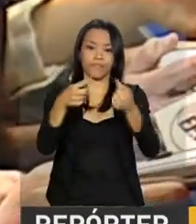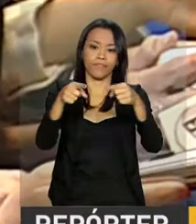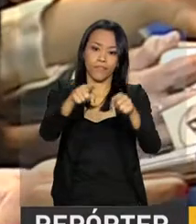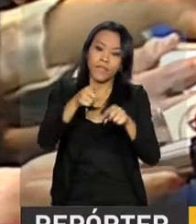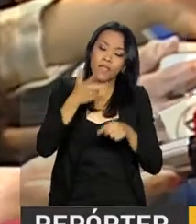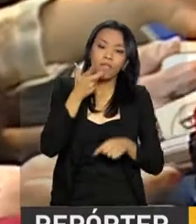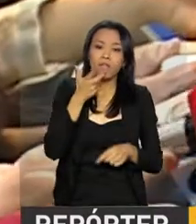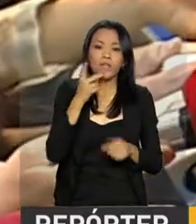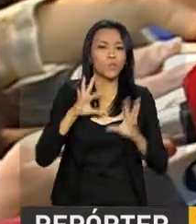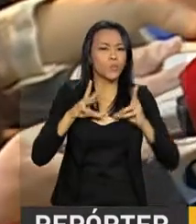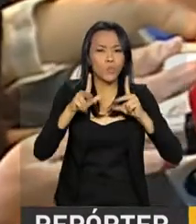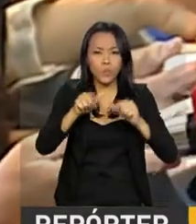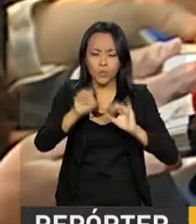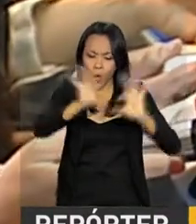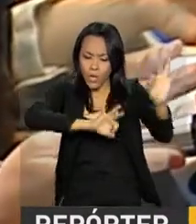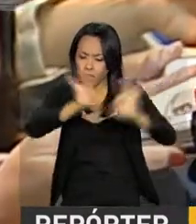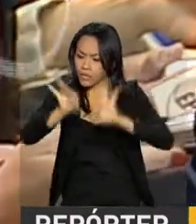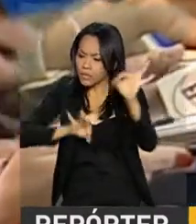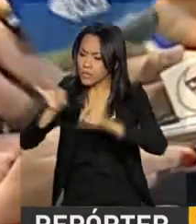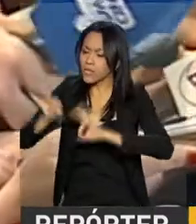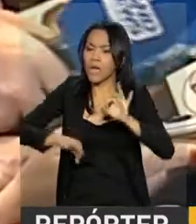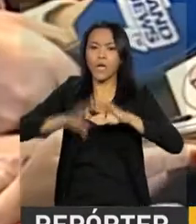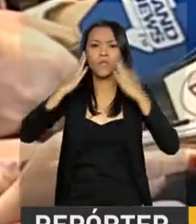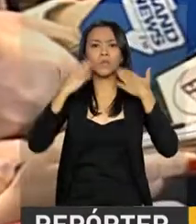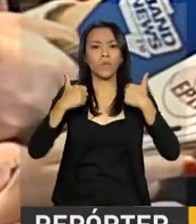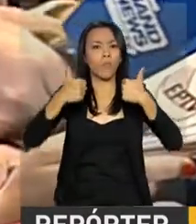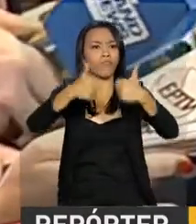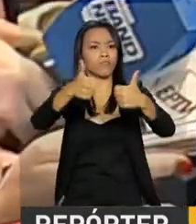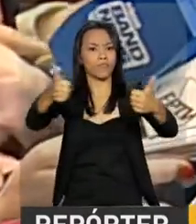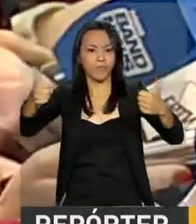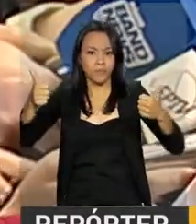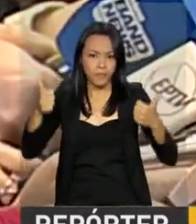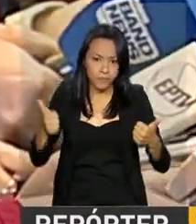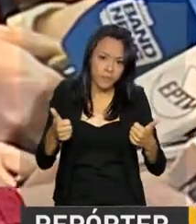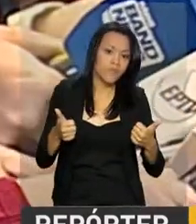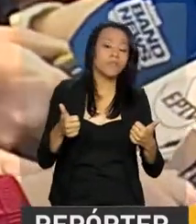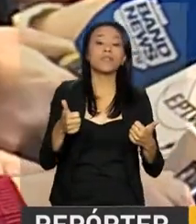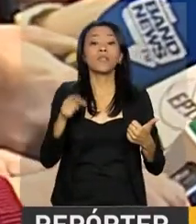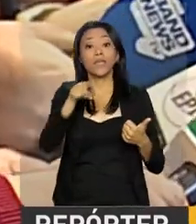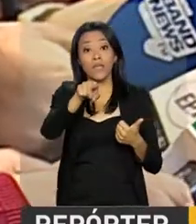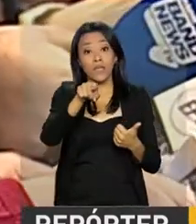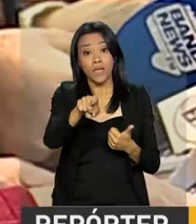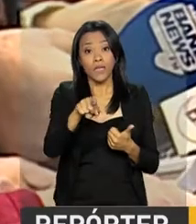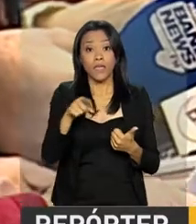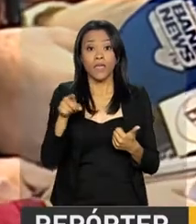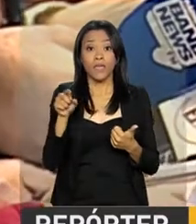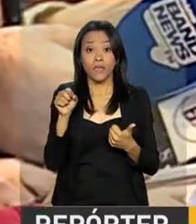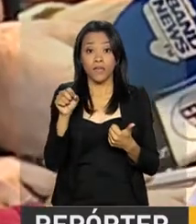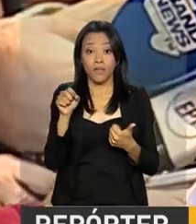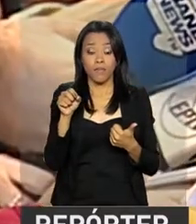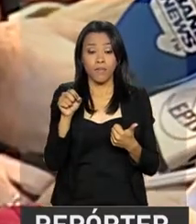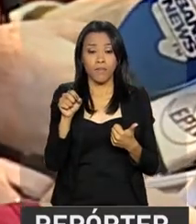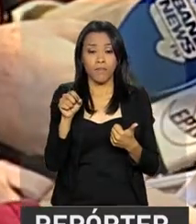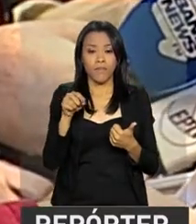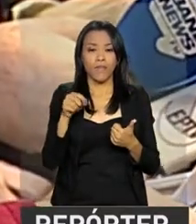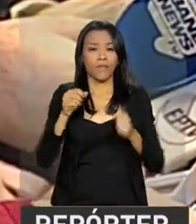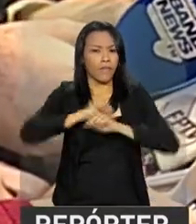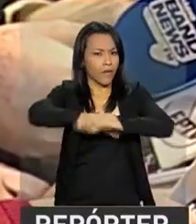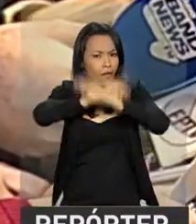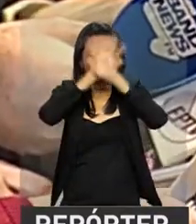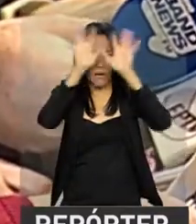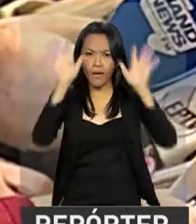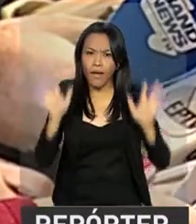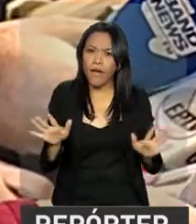programado tranquilidade e esquema de segurança funcionando muito bem uma clara